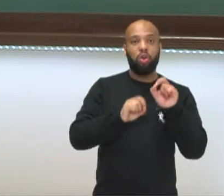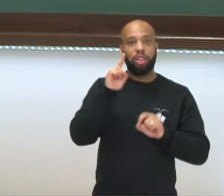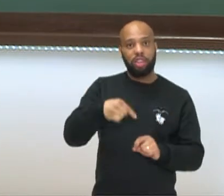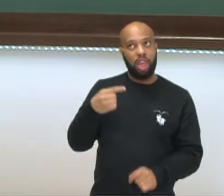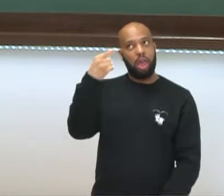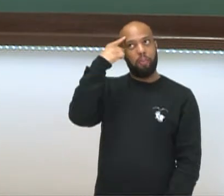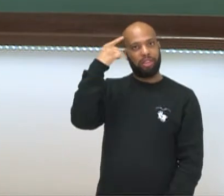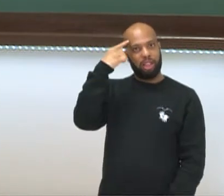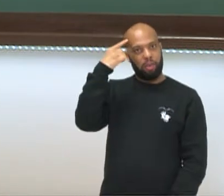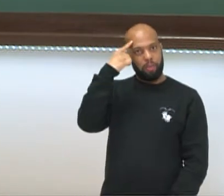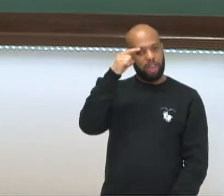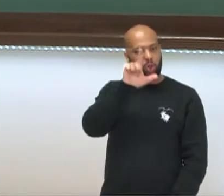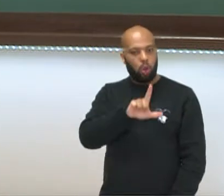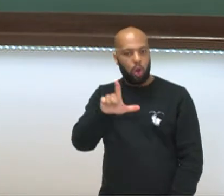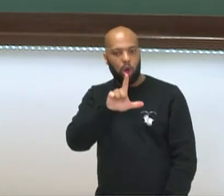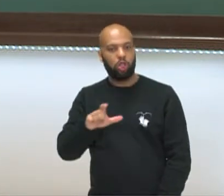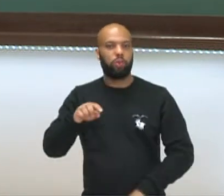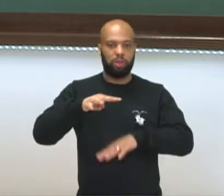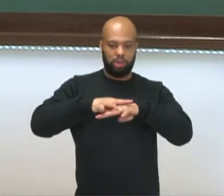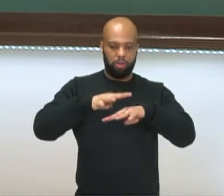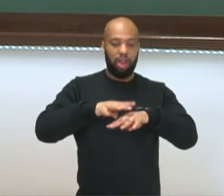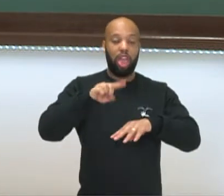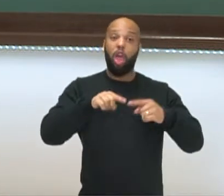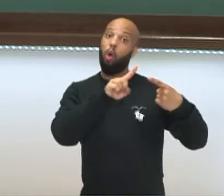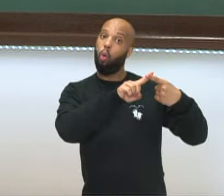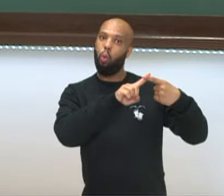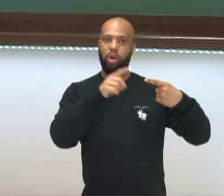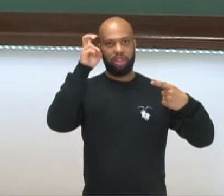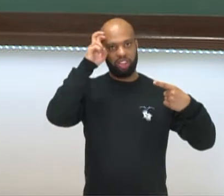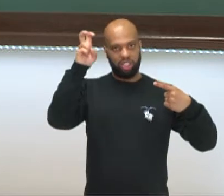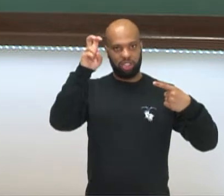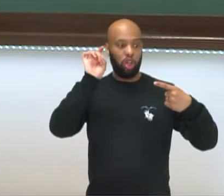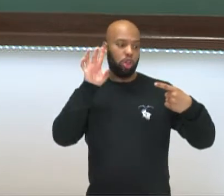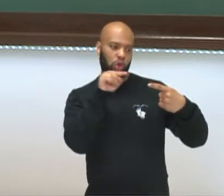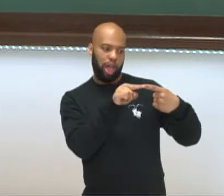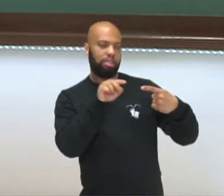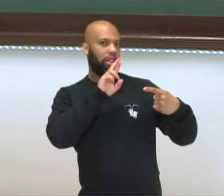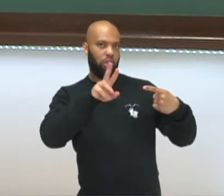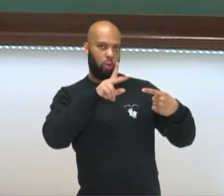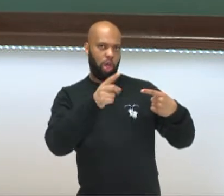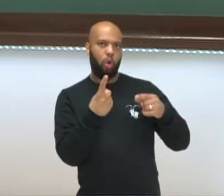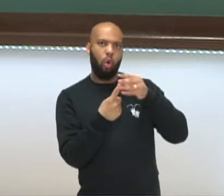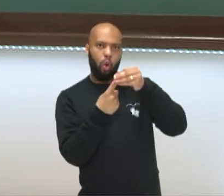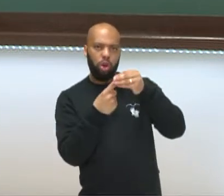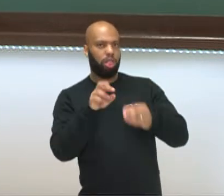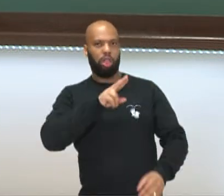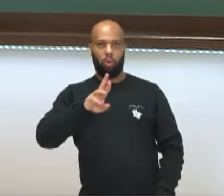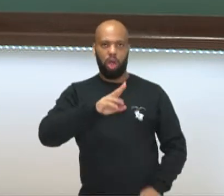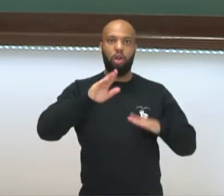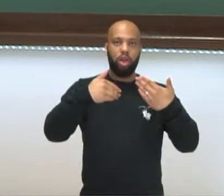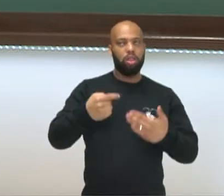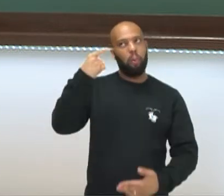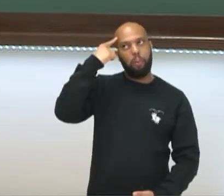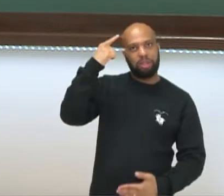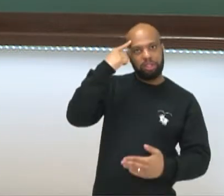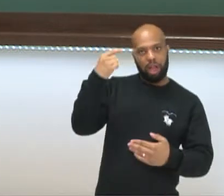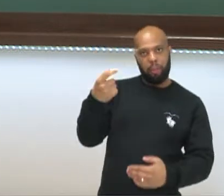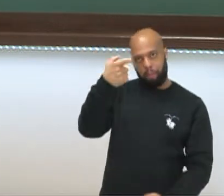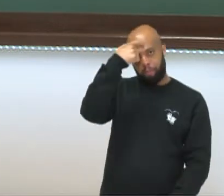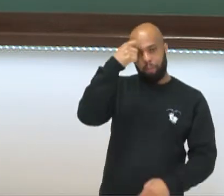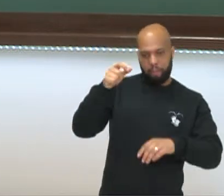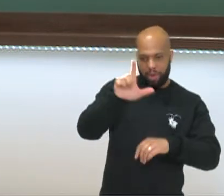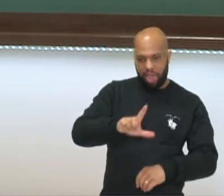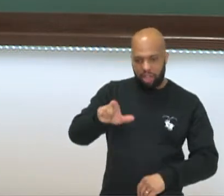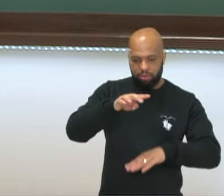raciocínio lógico-matemático, que é uma das inteligências, não é a inteligência. Então, o raciocínio lógico-matemático é uma